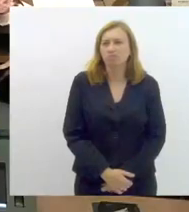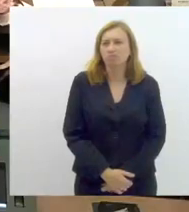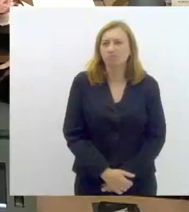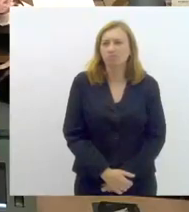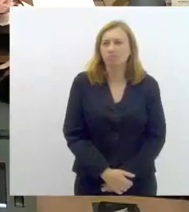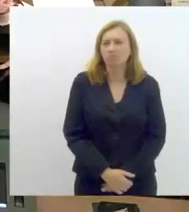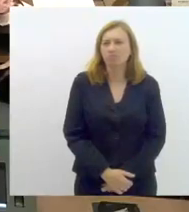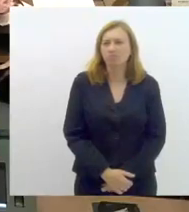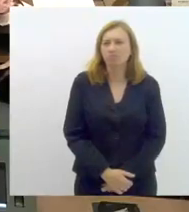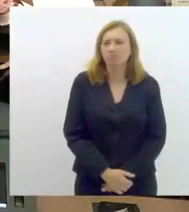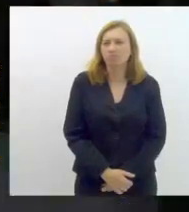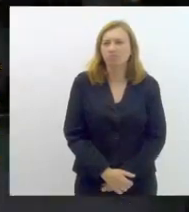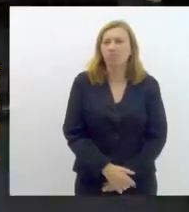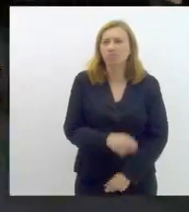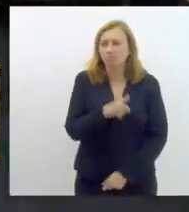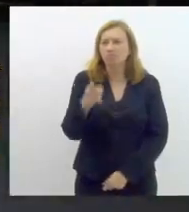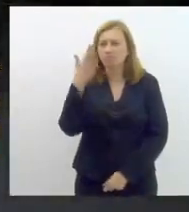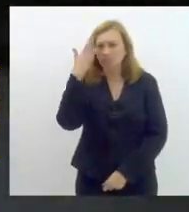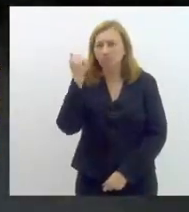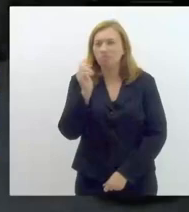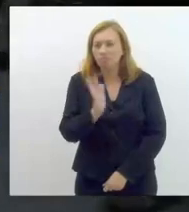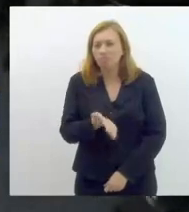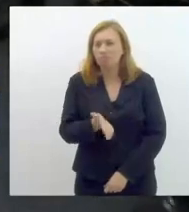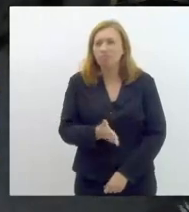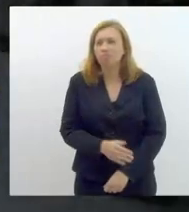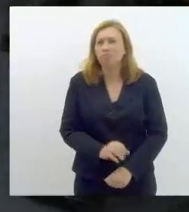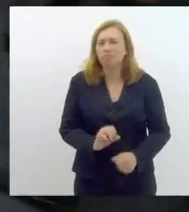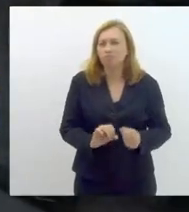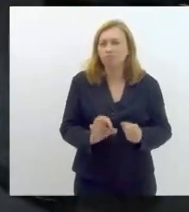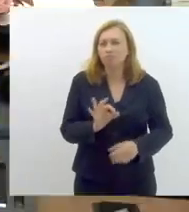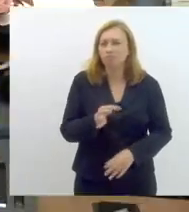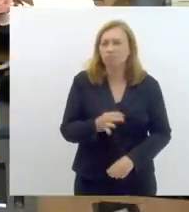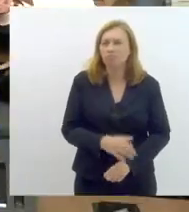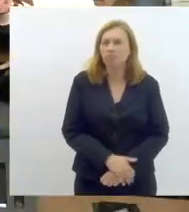mas vocês já sabem fazer todo mundo